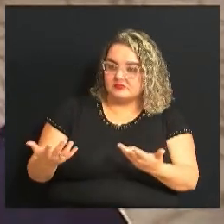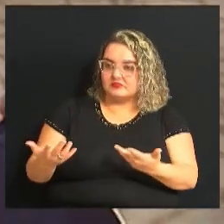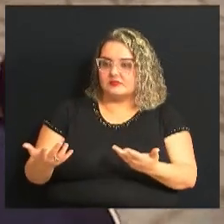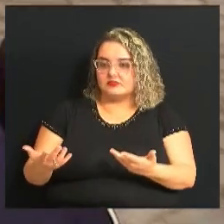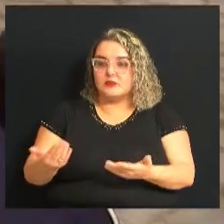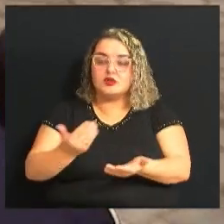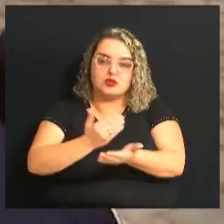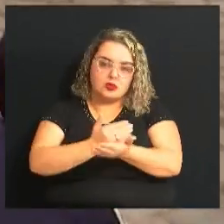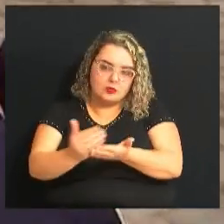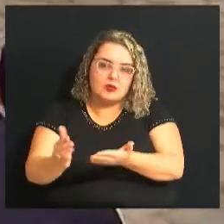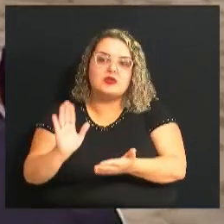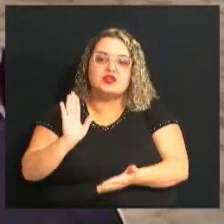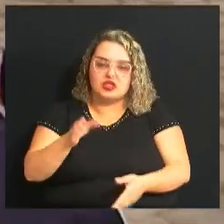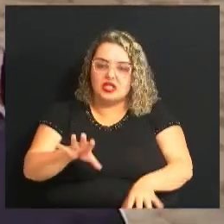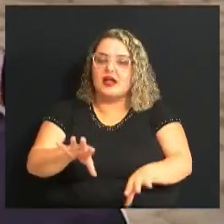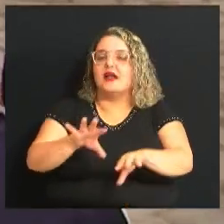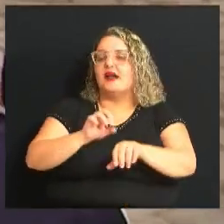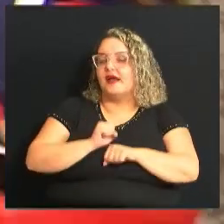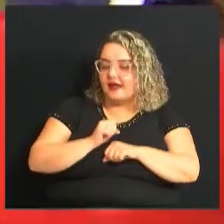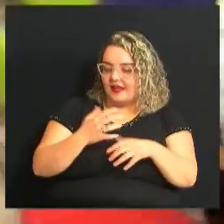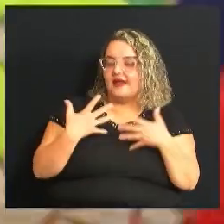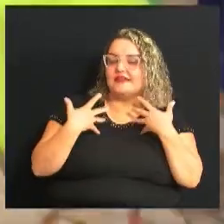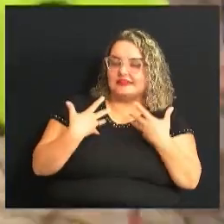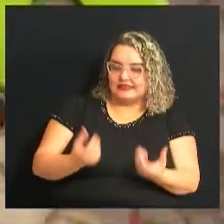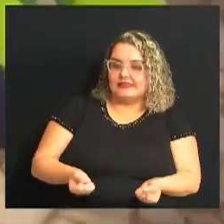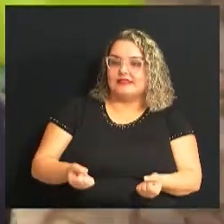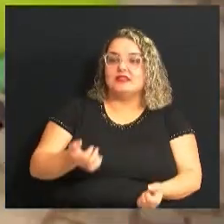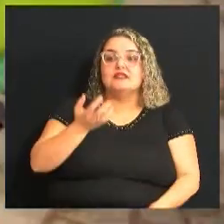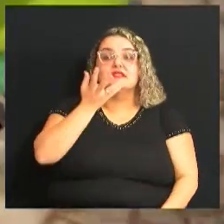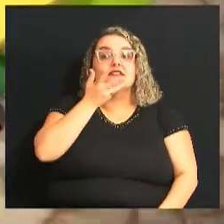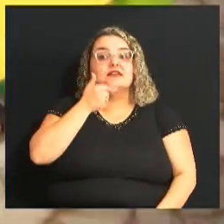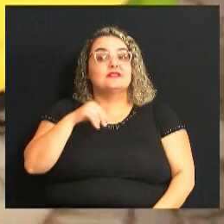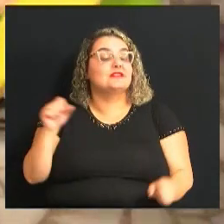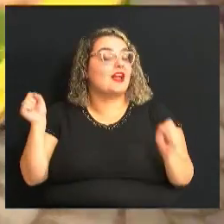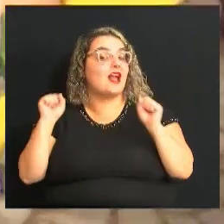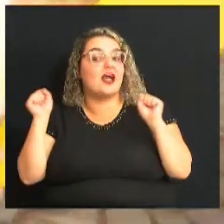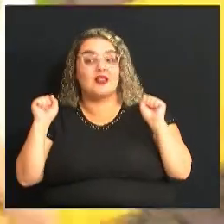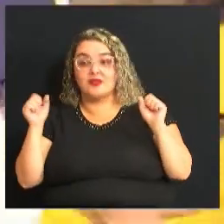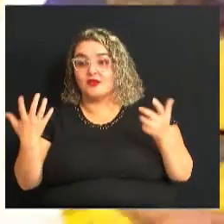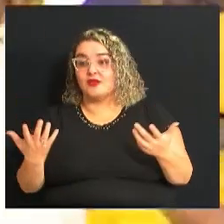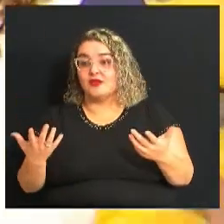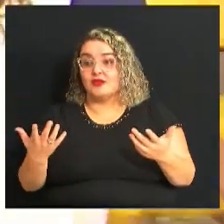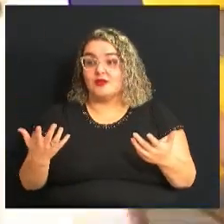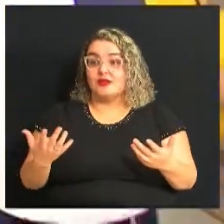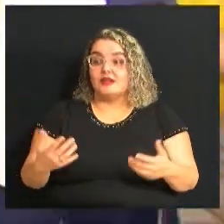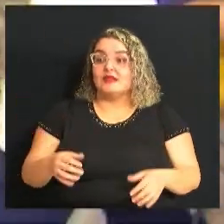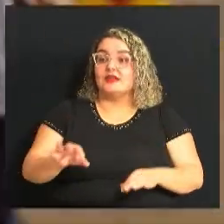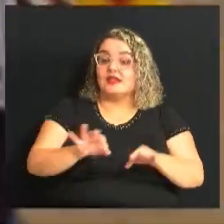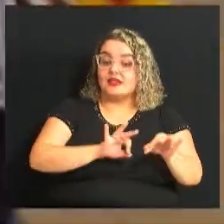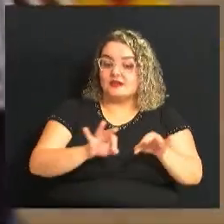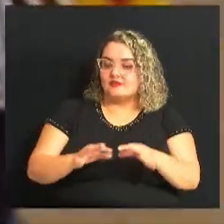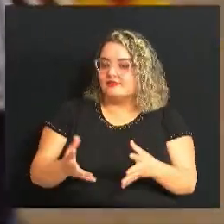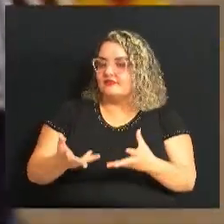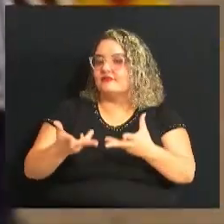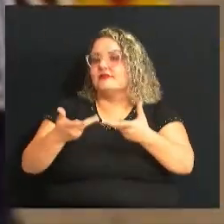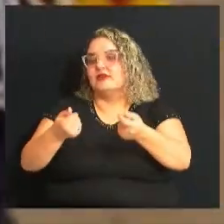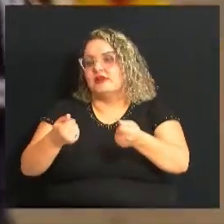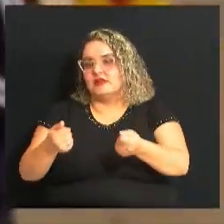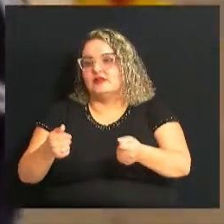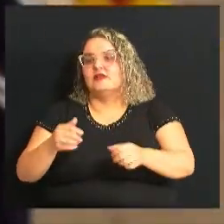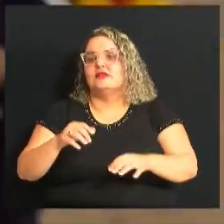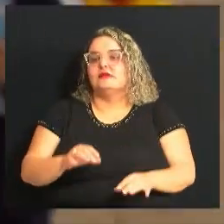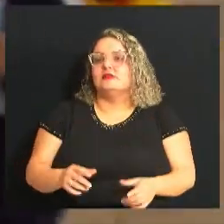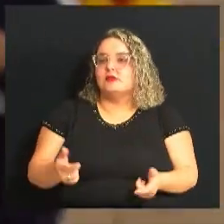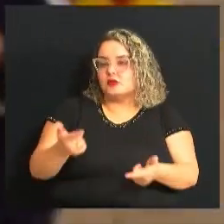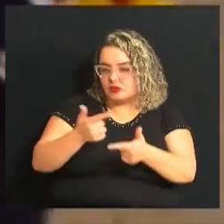início a gente já aceitou, as crianças gostaram muito, e esse projeto ele enriquece muito as ações mitigadoras